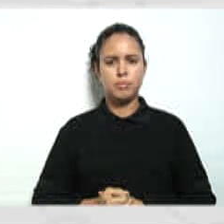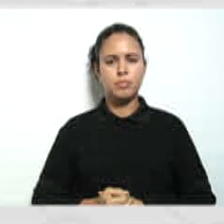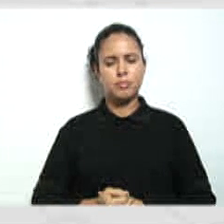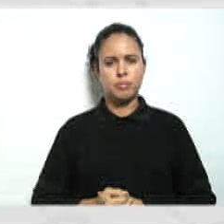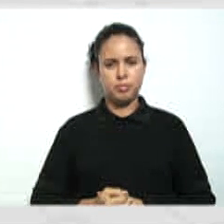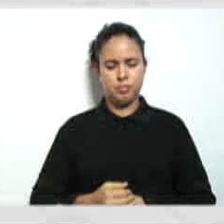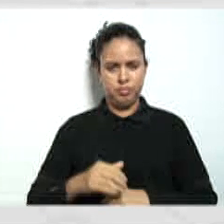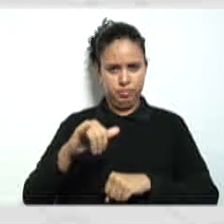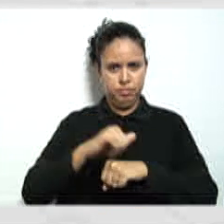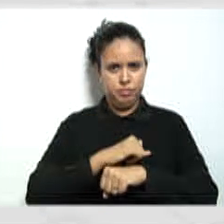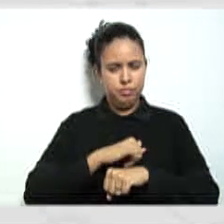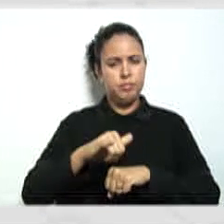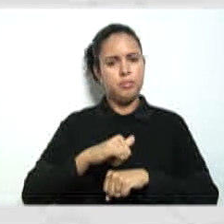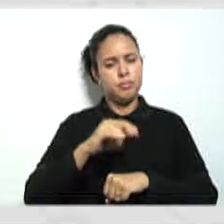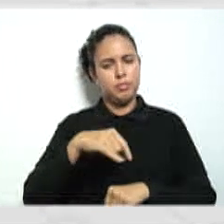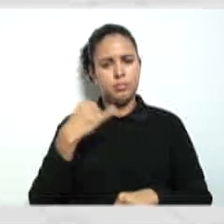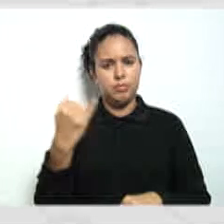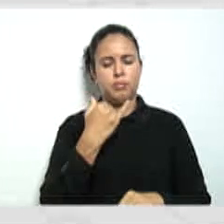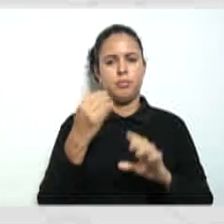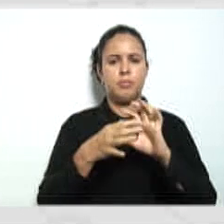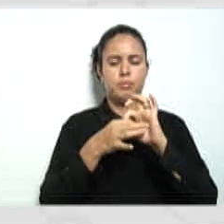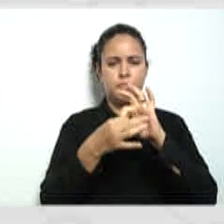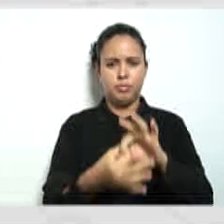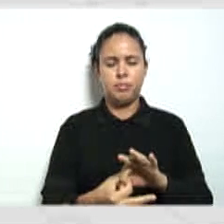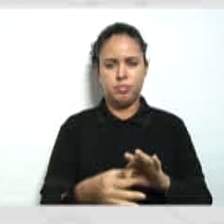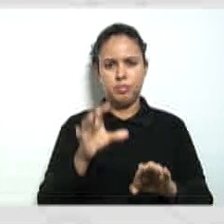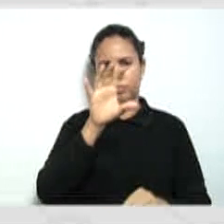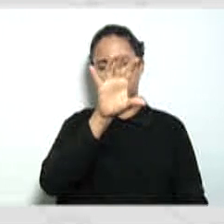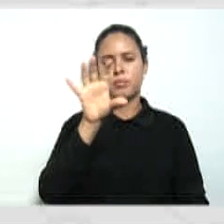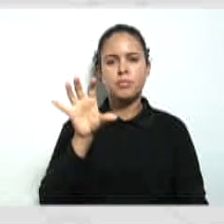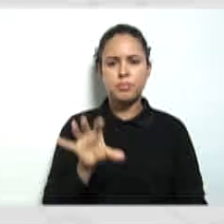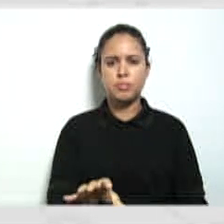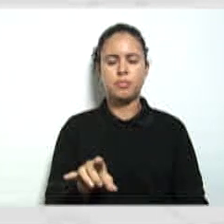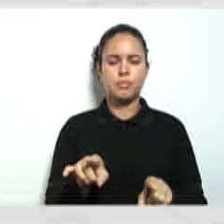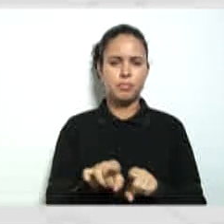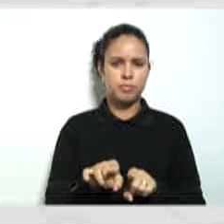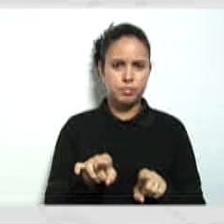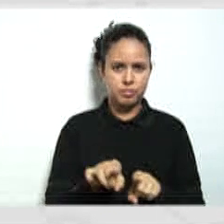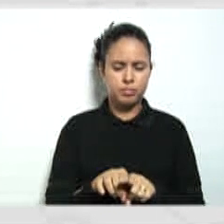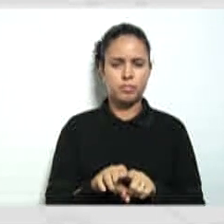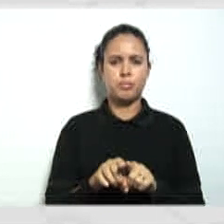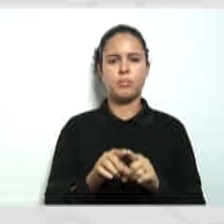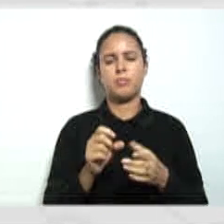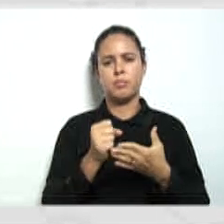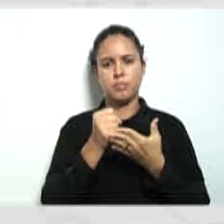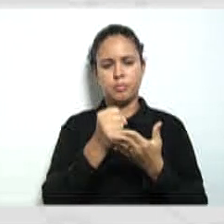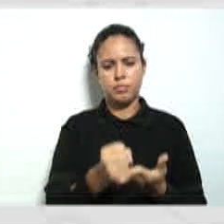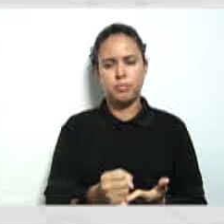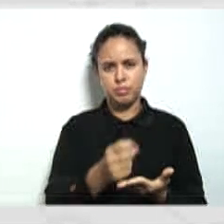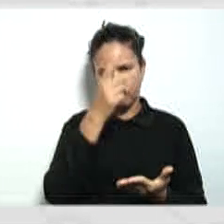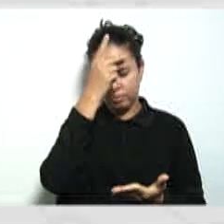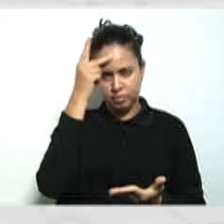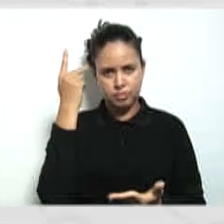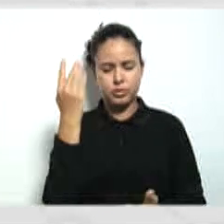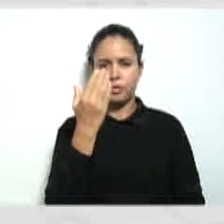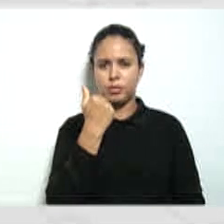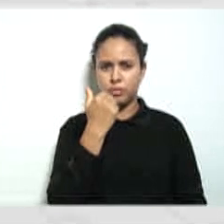riquíssima no contexto regional, pois leva a capacitação à comunidade local, atendimento ao público, hotelaria, dinâmicas, culinária, boa